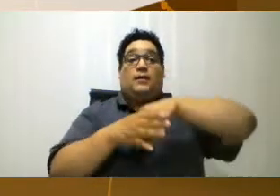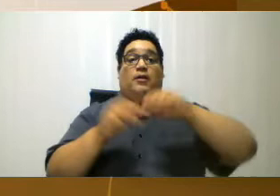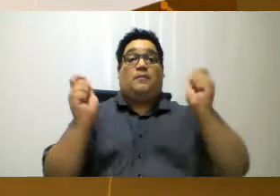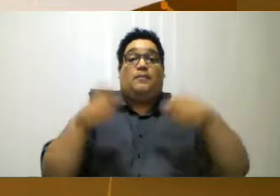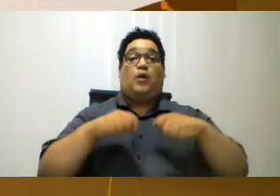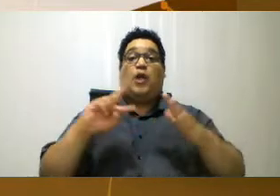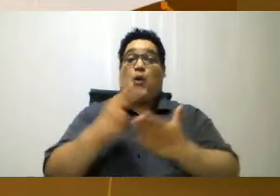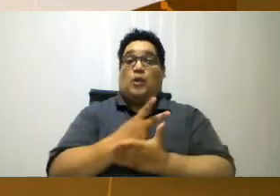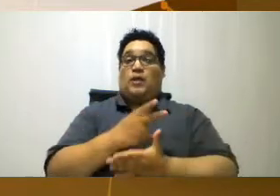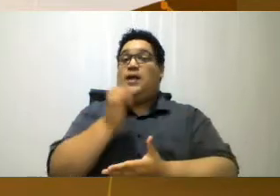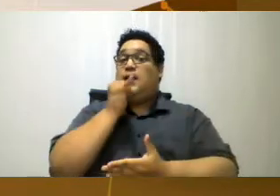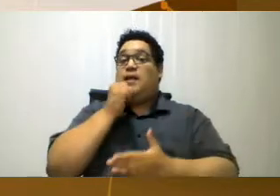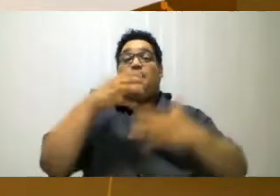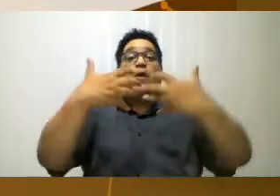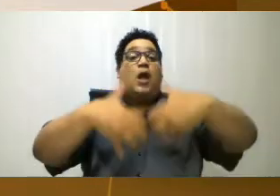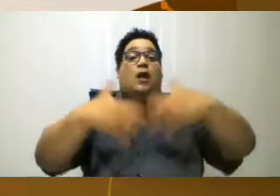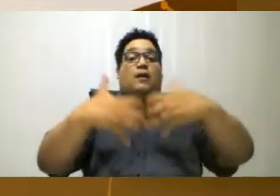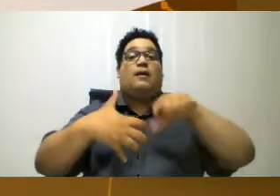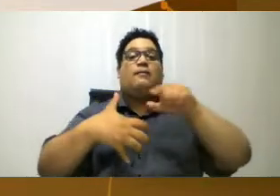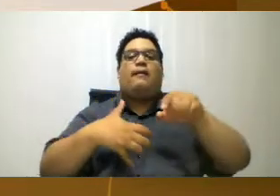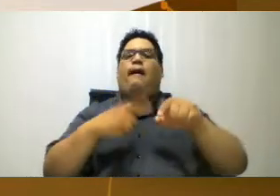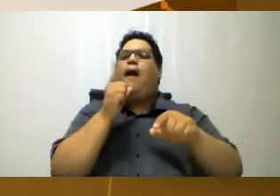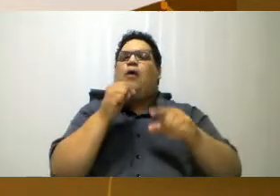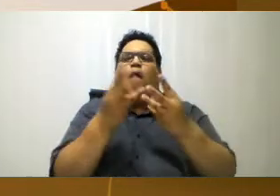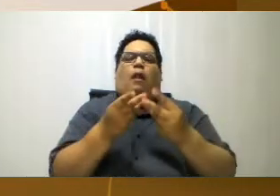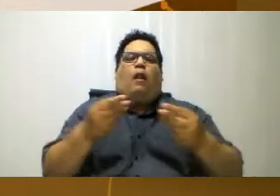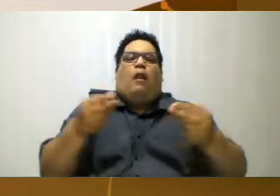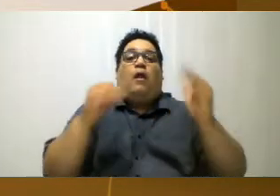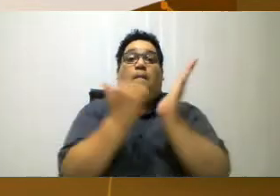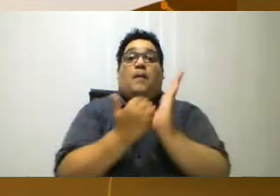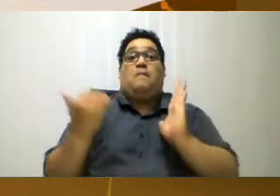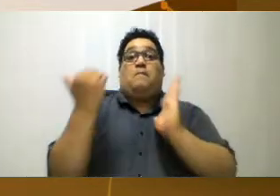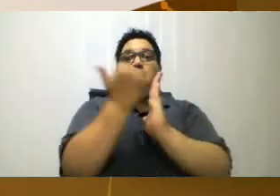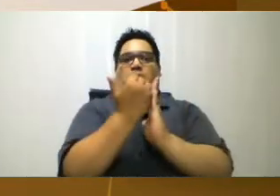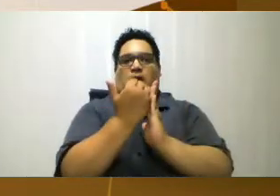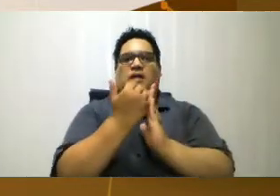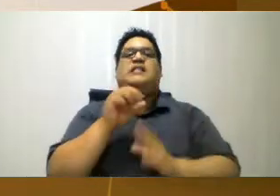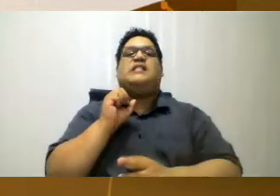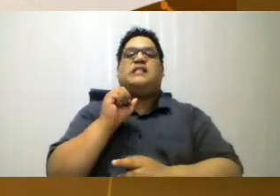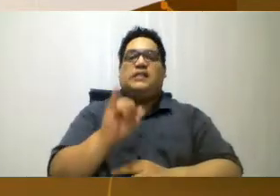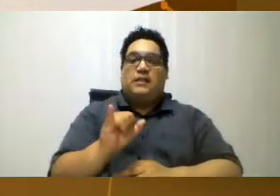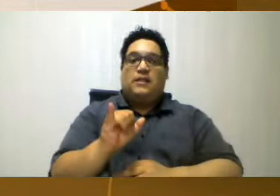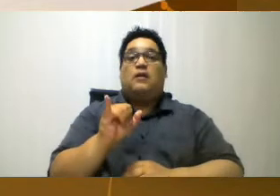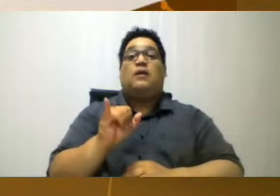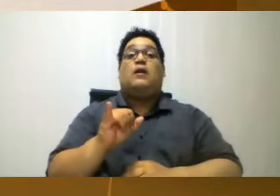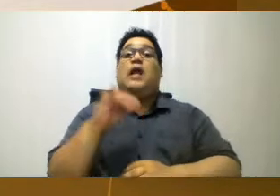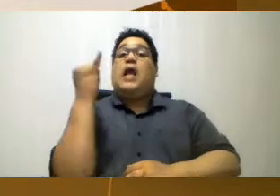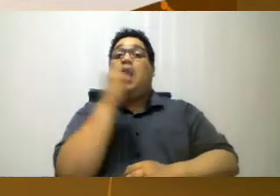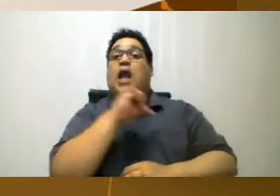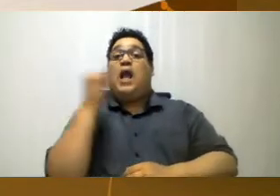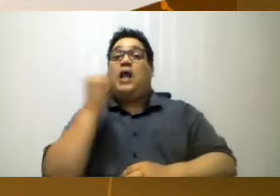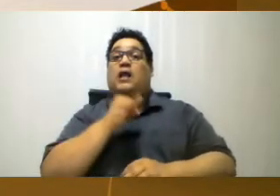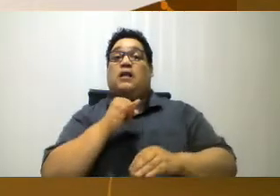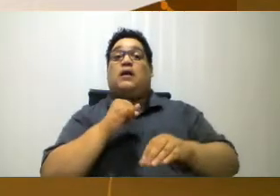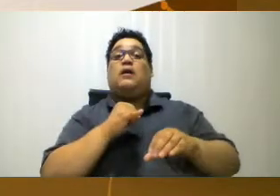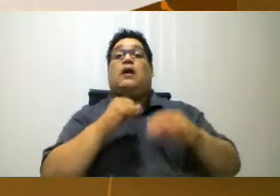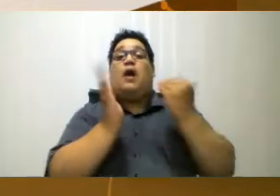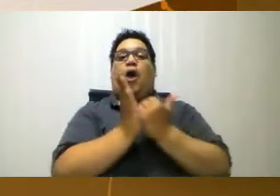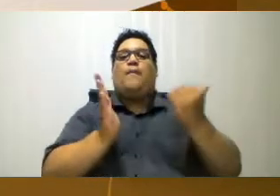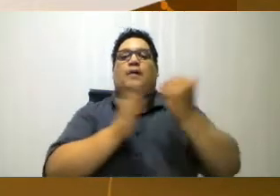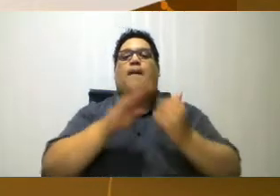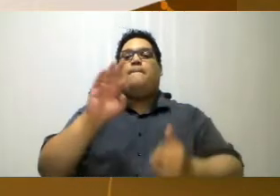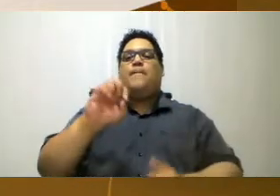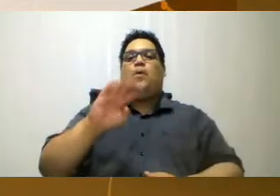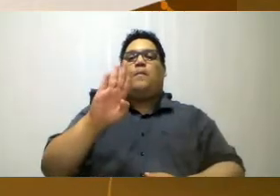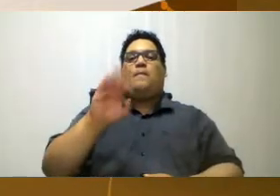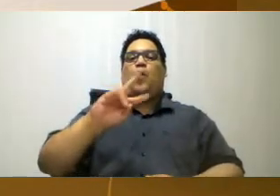Então, quando o equipamento está com a umidade mais elevada, se você aumenta a carga do equipamento, ele pode gerar bolhas. E isso reduz a